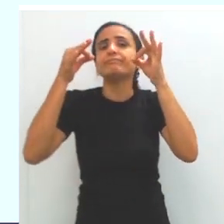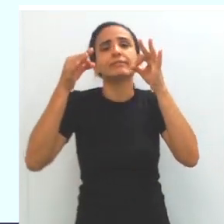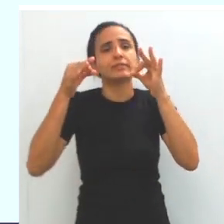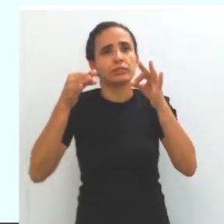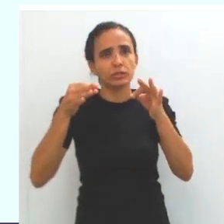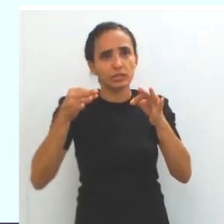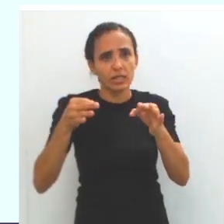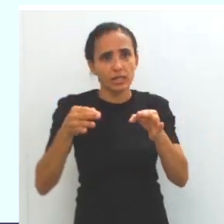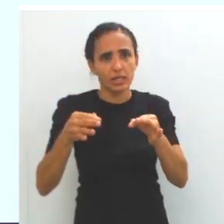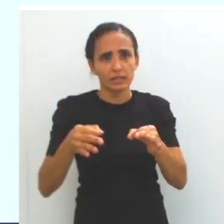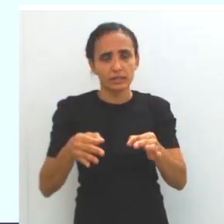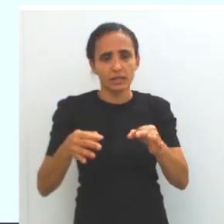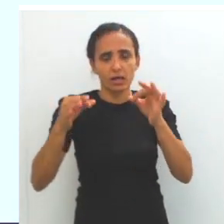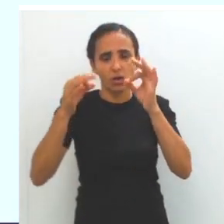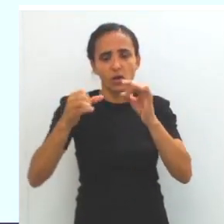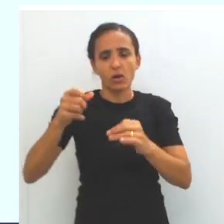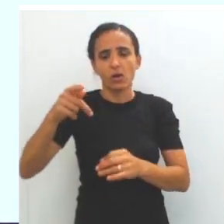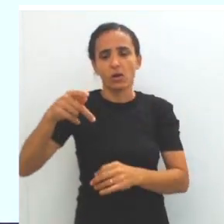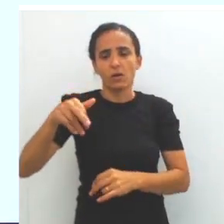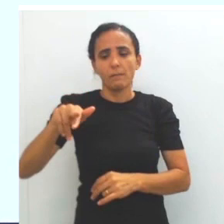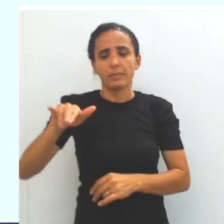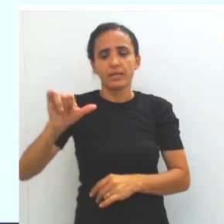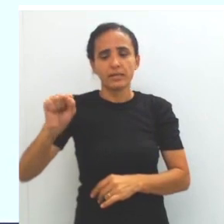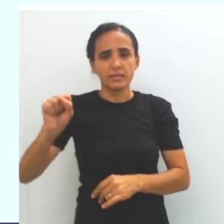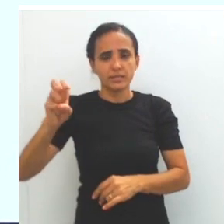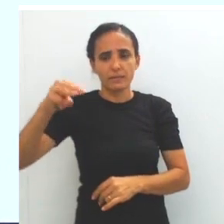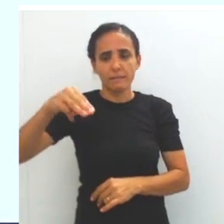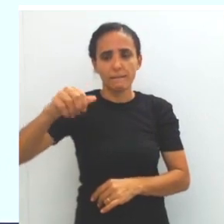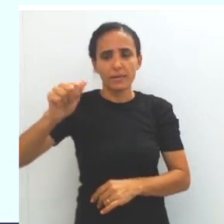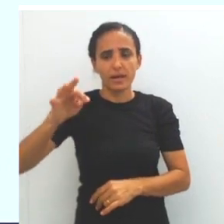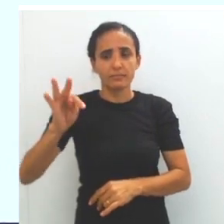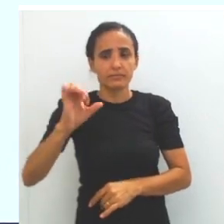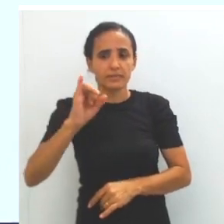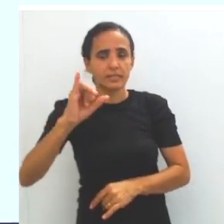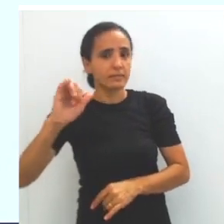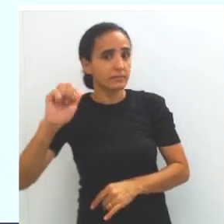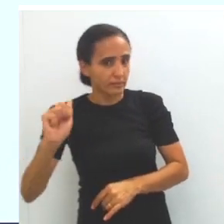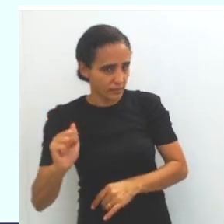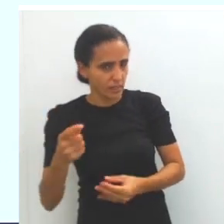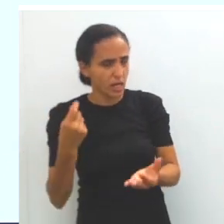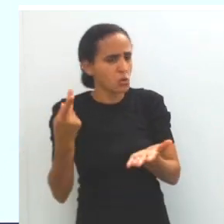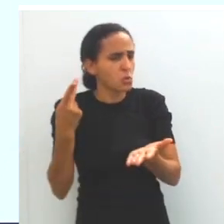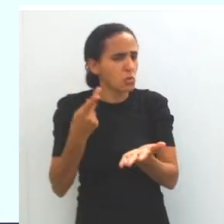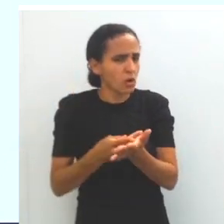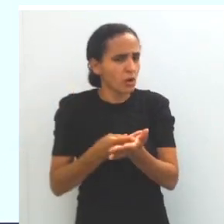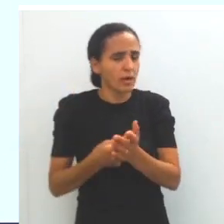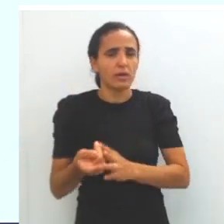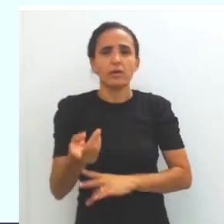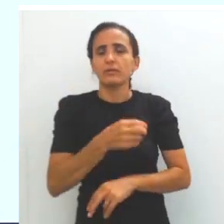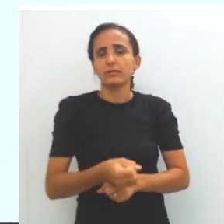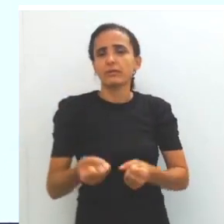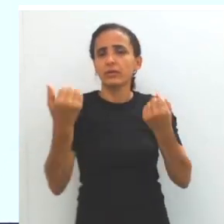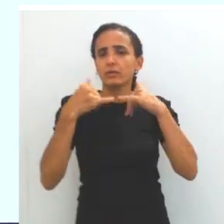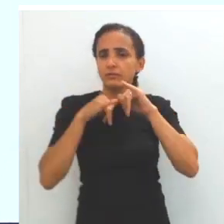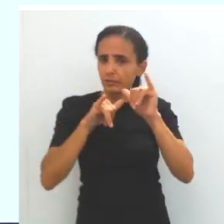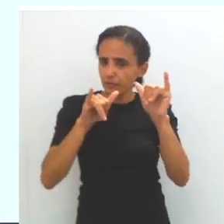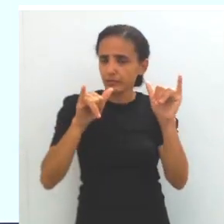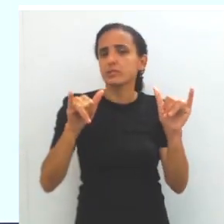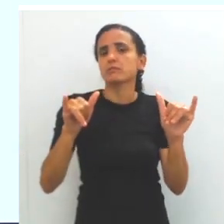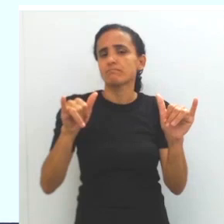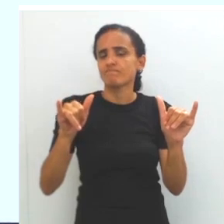pegar e colocar uma lente chamada de prismática. Mas Dantas quer ressaltar